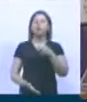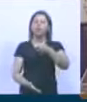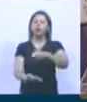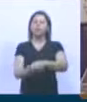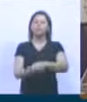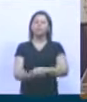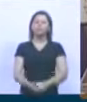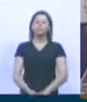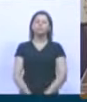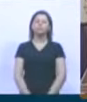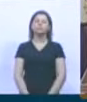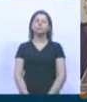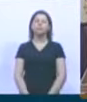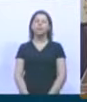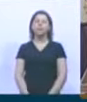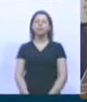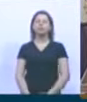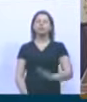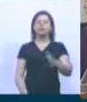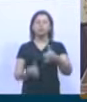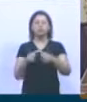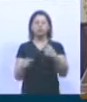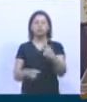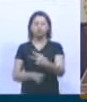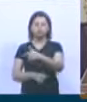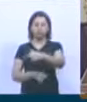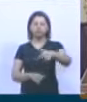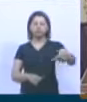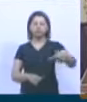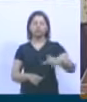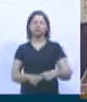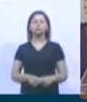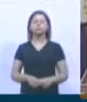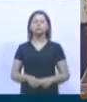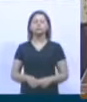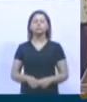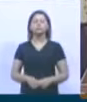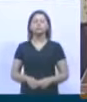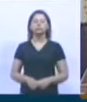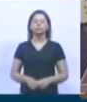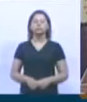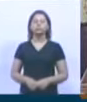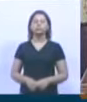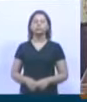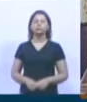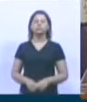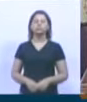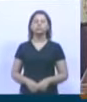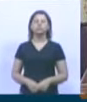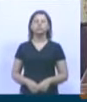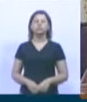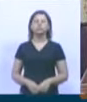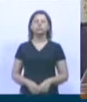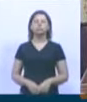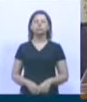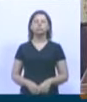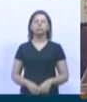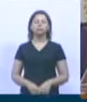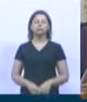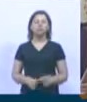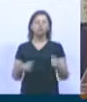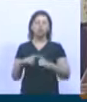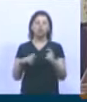for 2 weeks. E ele já estava lá 2 semanas. At the end, those experts told him we cannot heal you. E